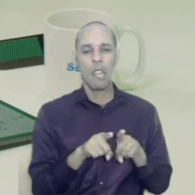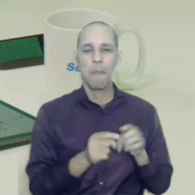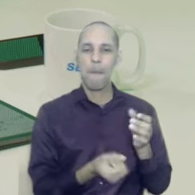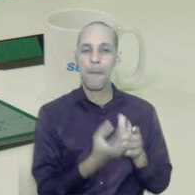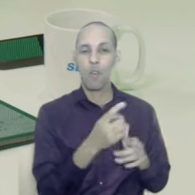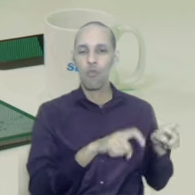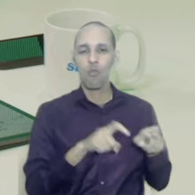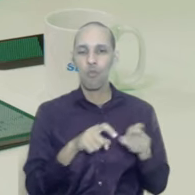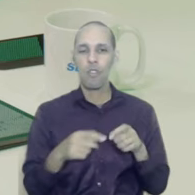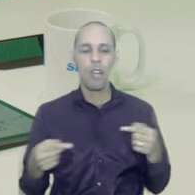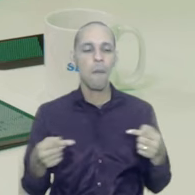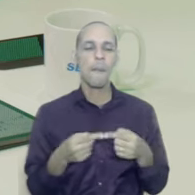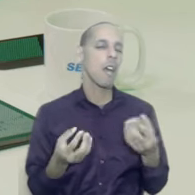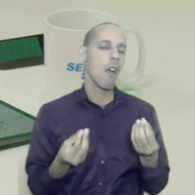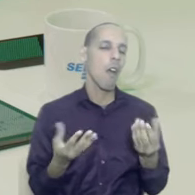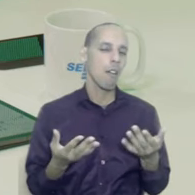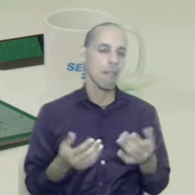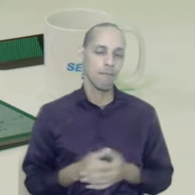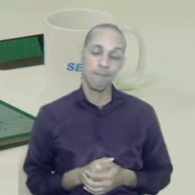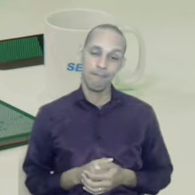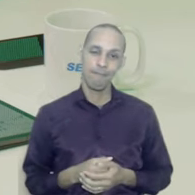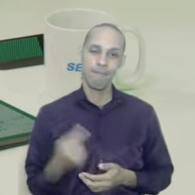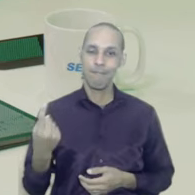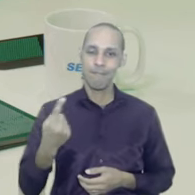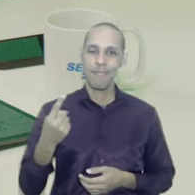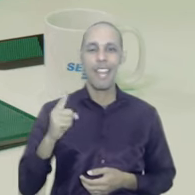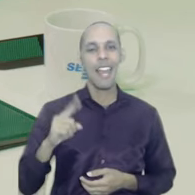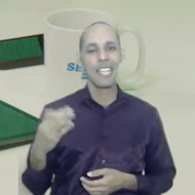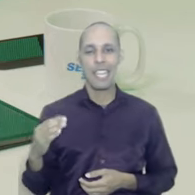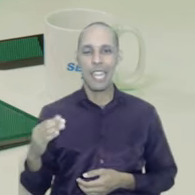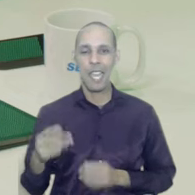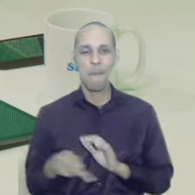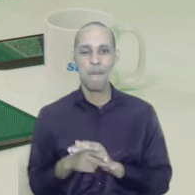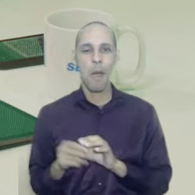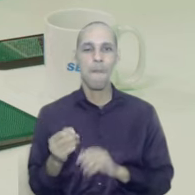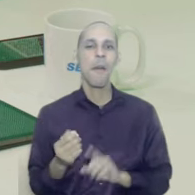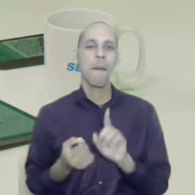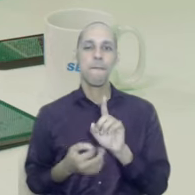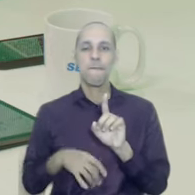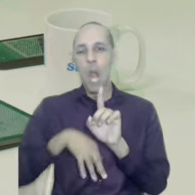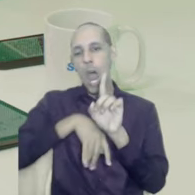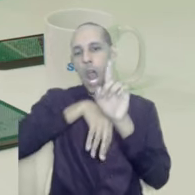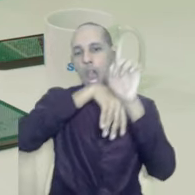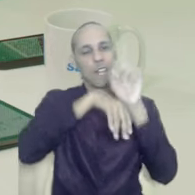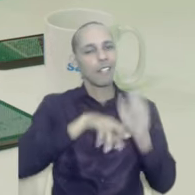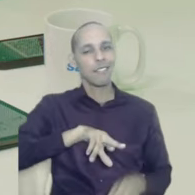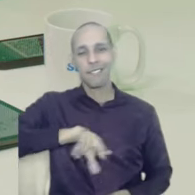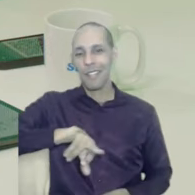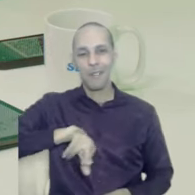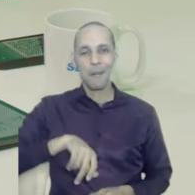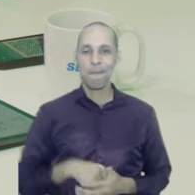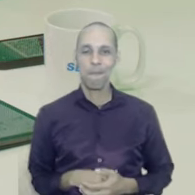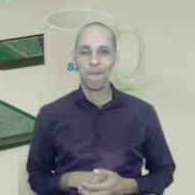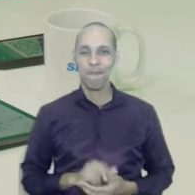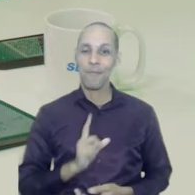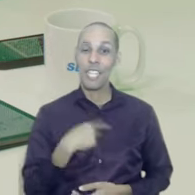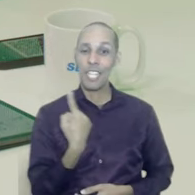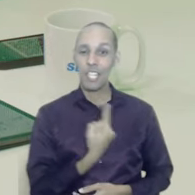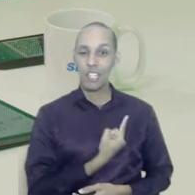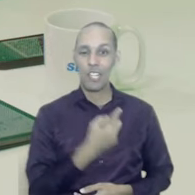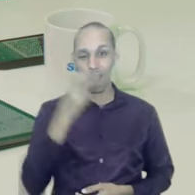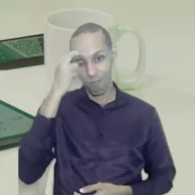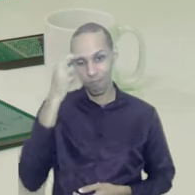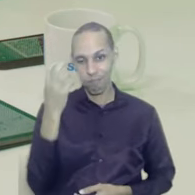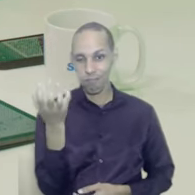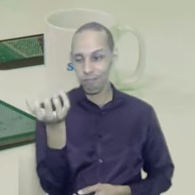eh bom primeiro que não é ciência de foguete né segundo que o que a gente precisa da Inteligência